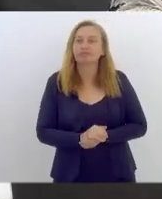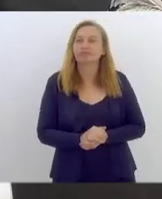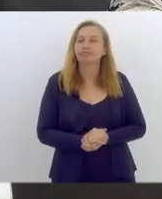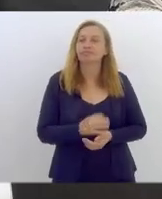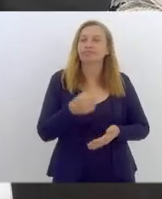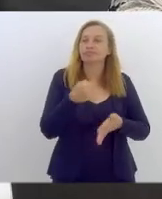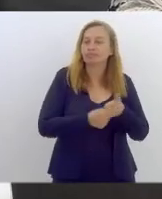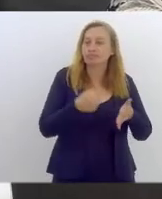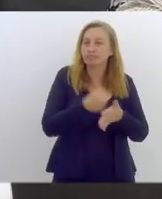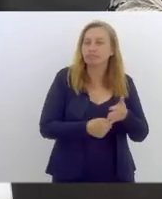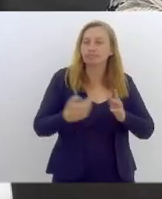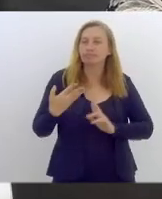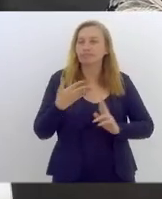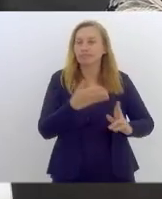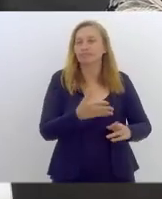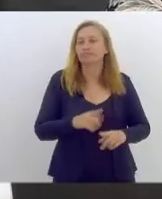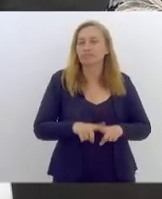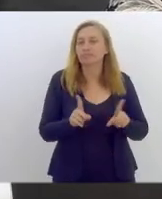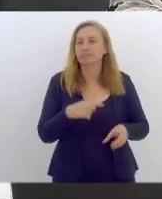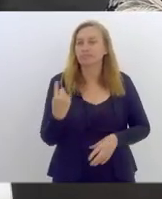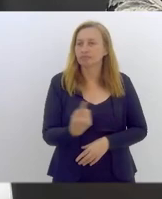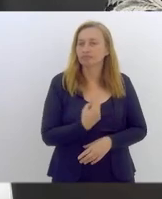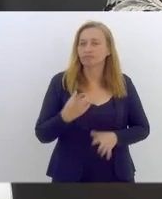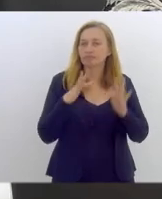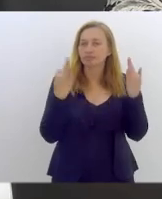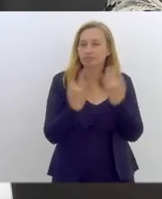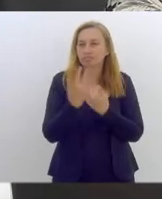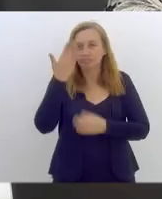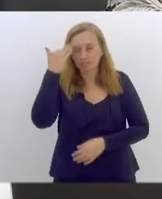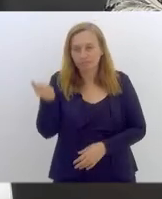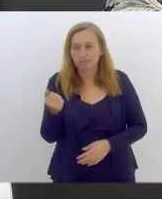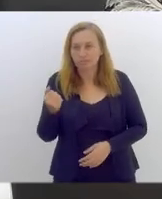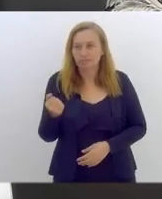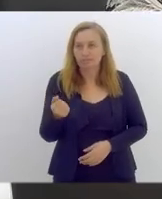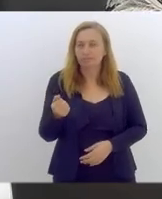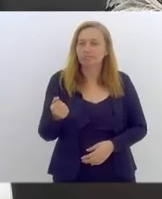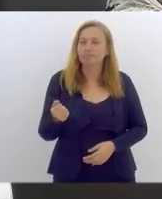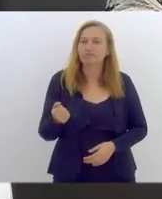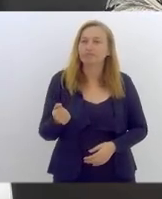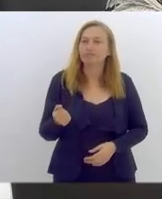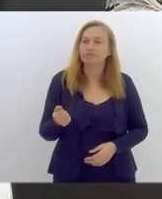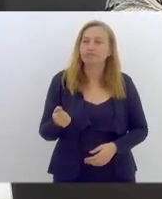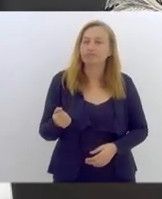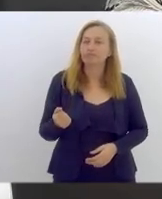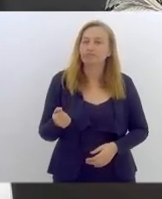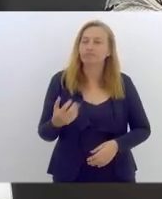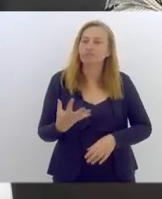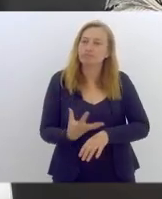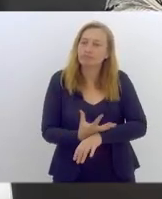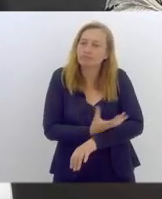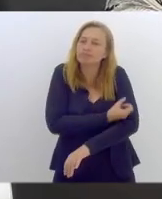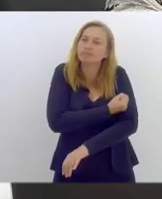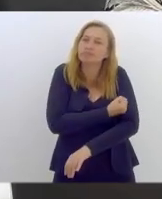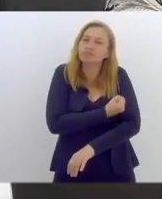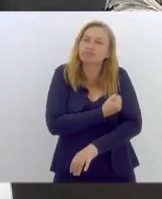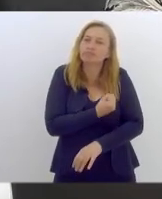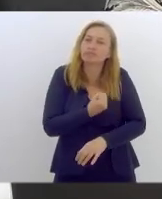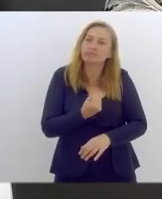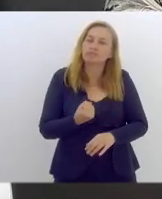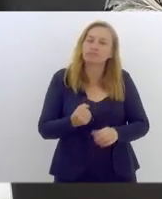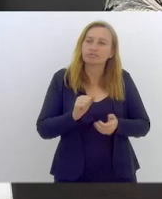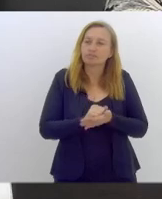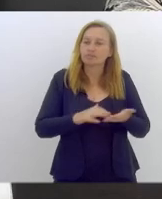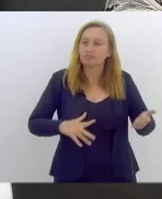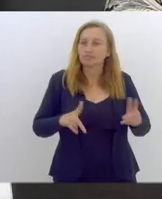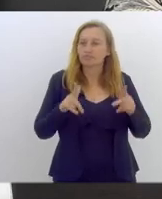e resiliência, mas nós, familiares, sabemos o quanto nos custa emocionalmente participar de atividades